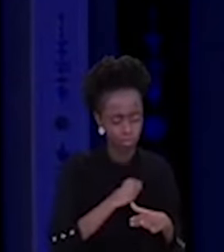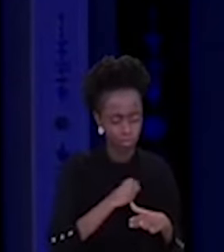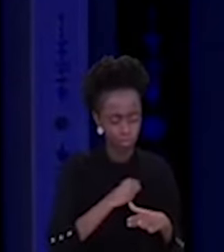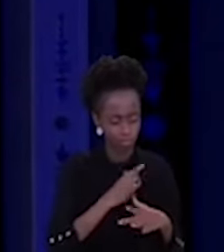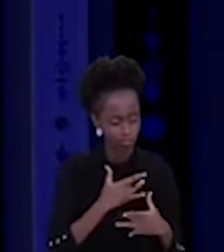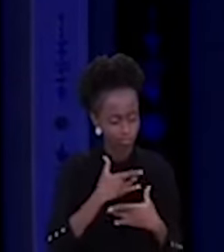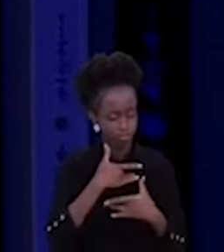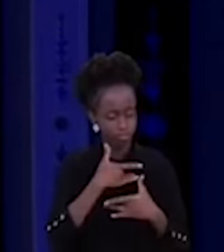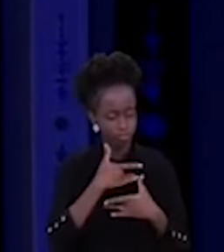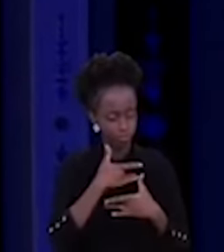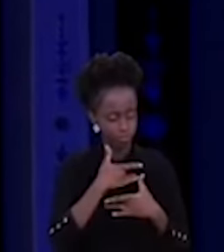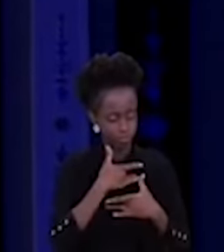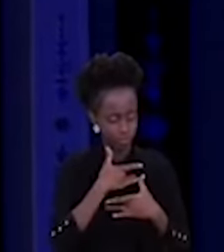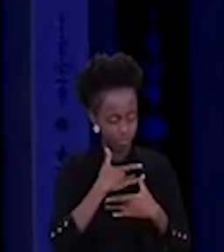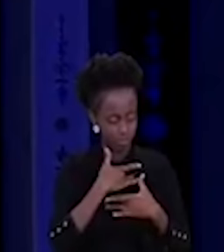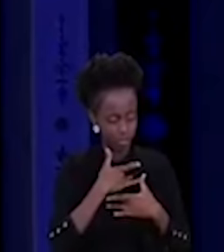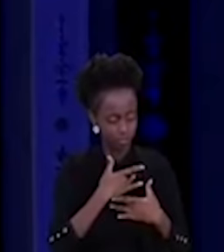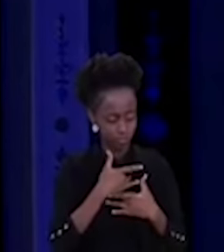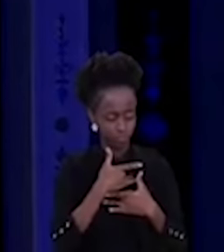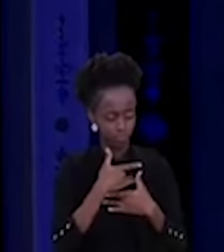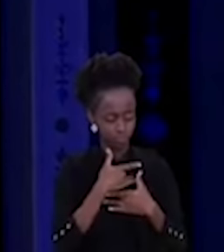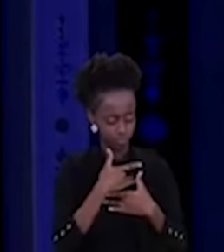com sentimentos que alimentamos.